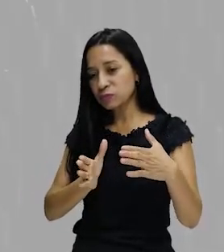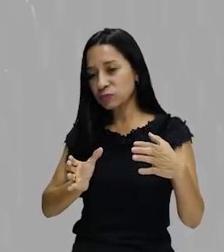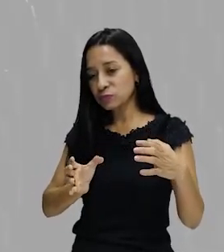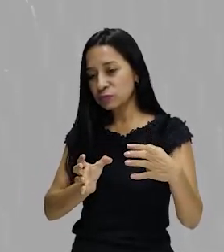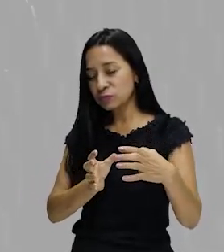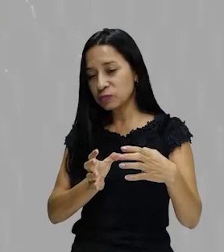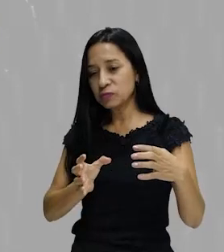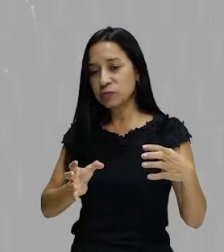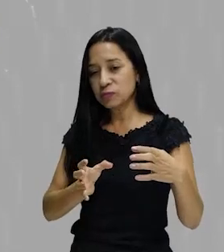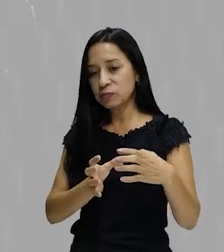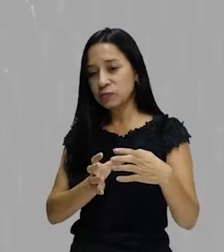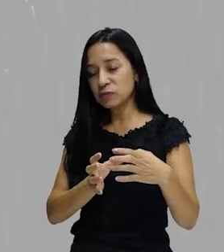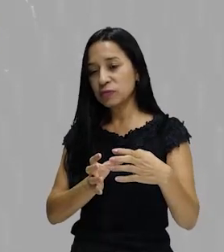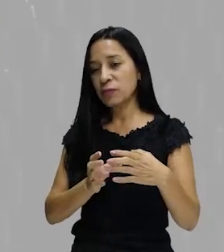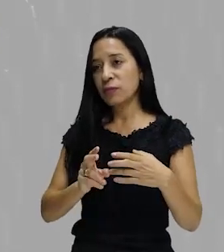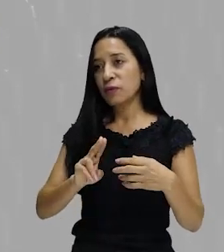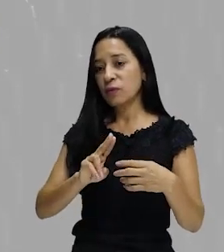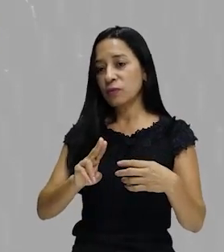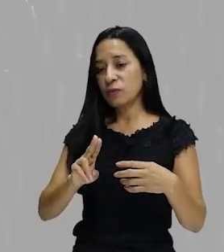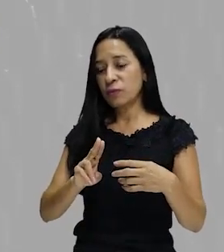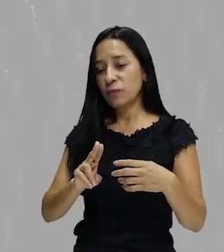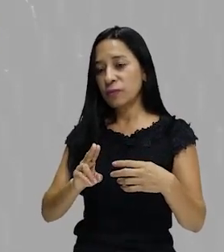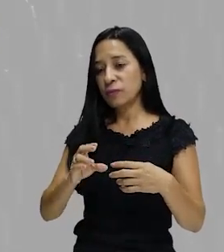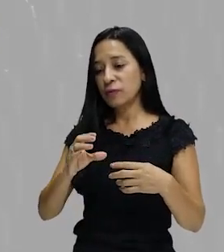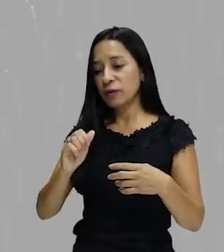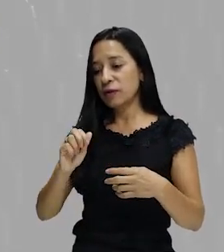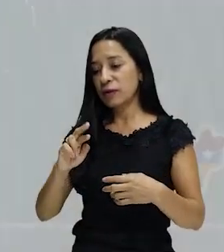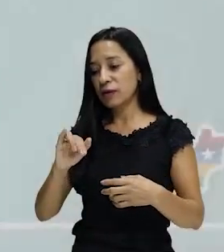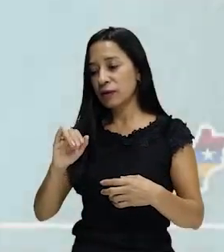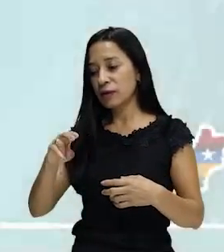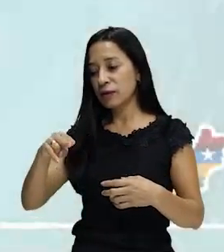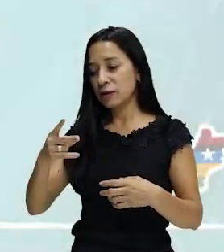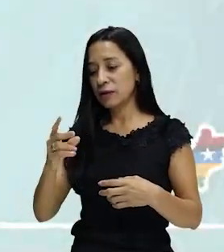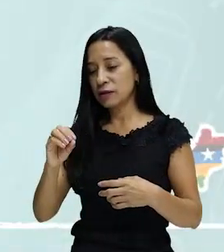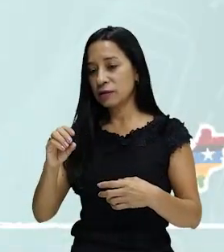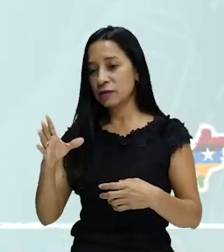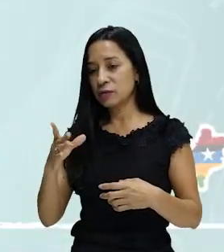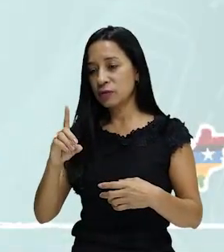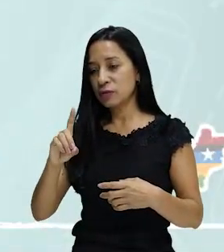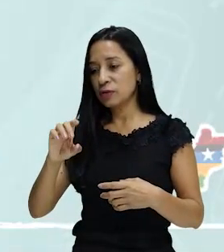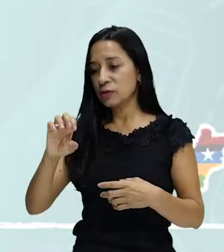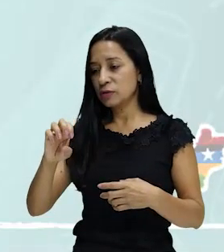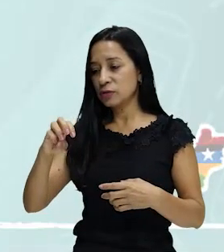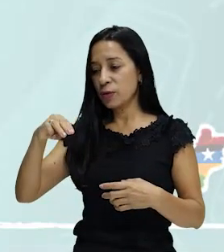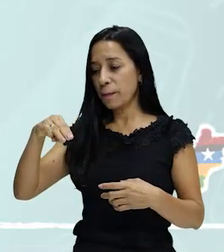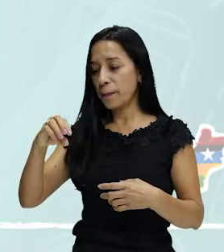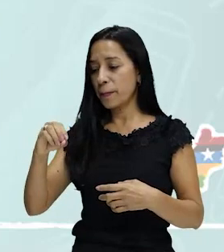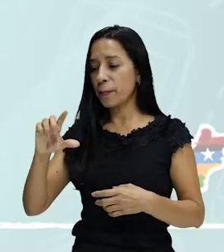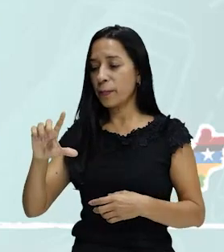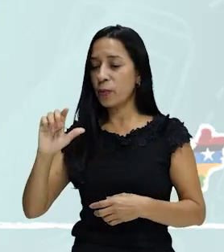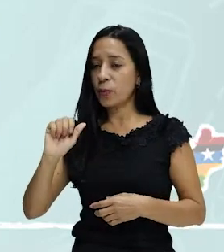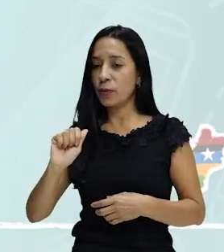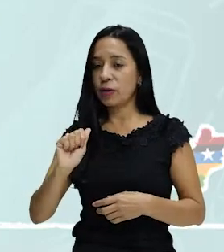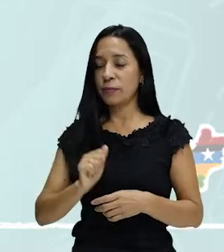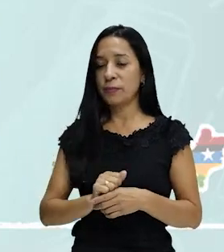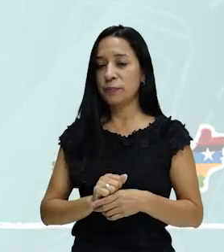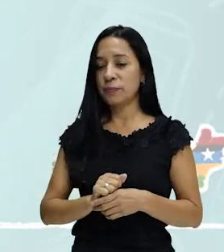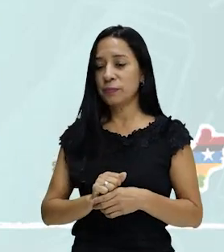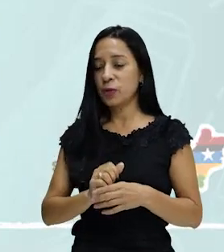sendo comprimida, né? É chamado lá de carrinho de mola, né? Ou carrinho de corda, né? Também pode ser